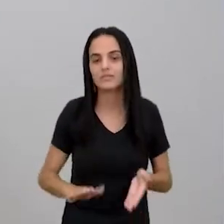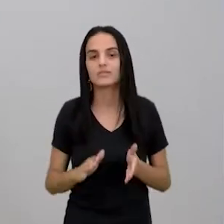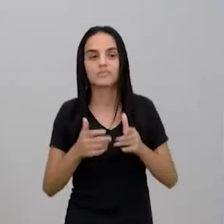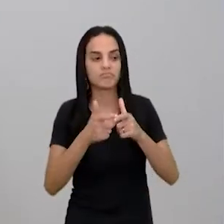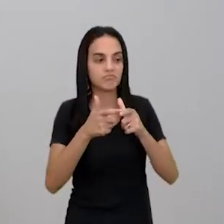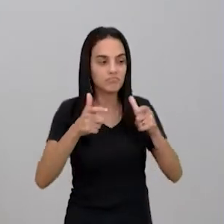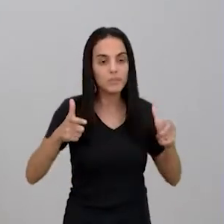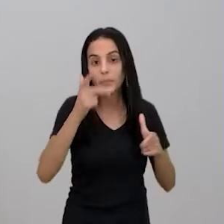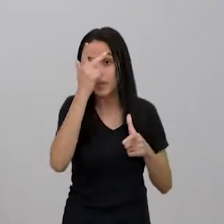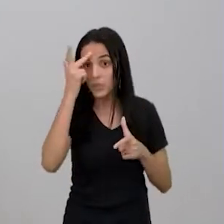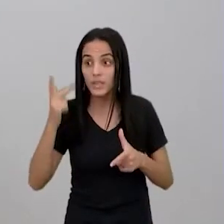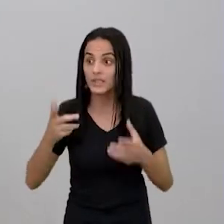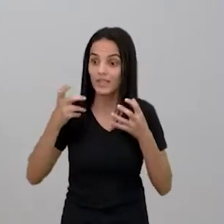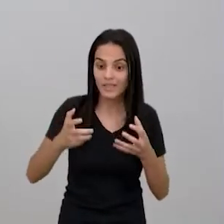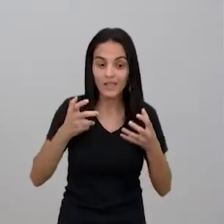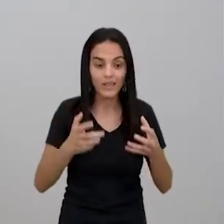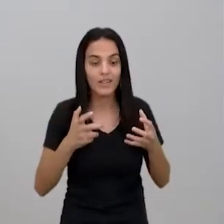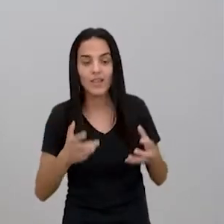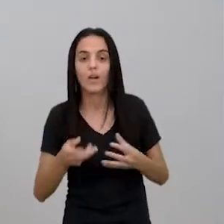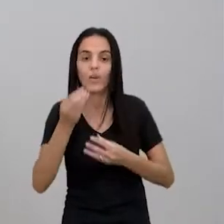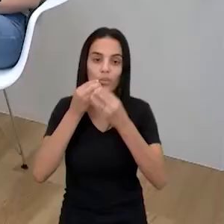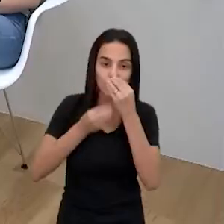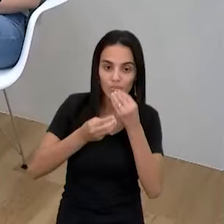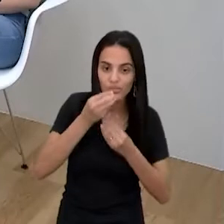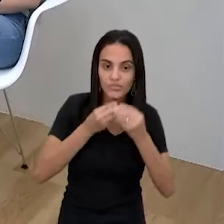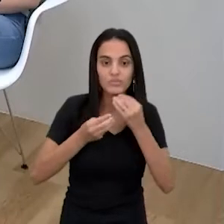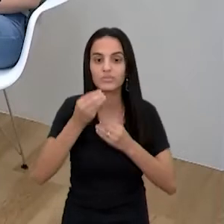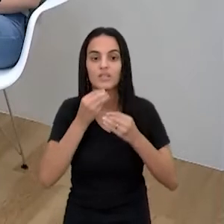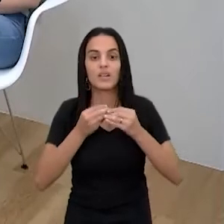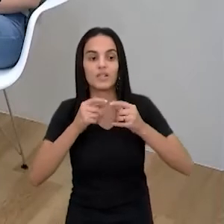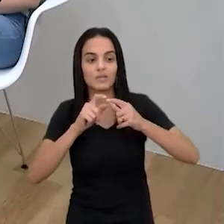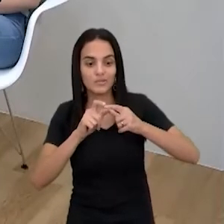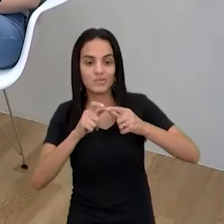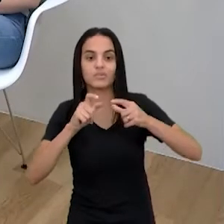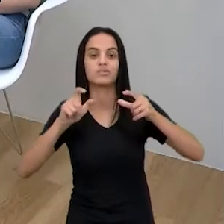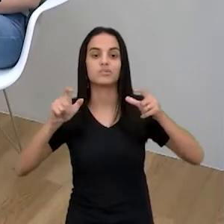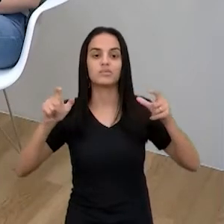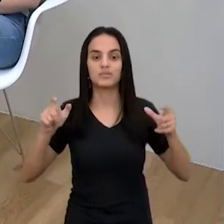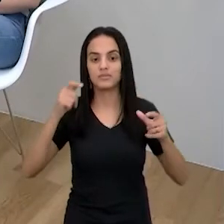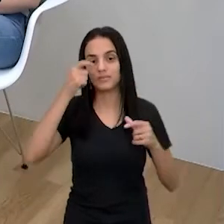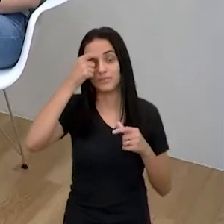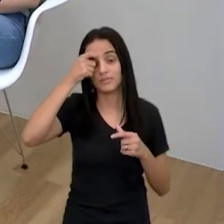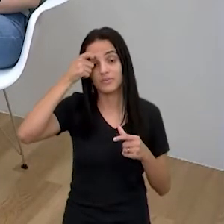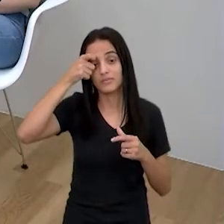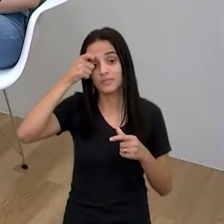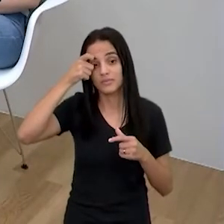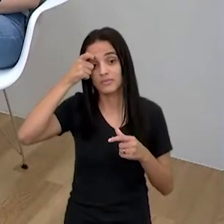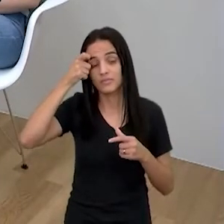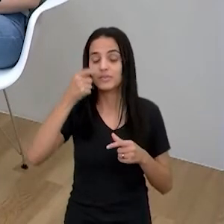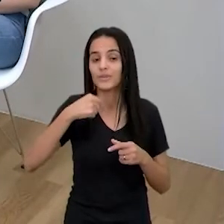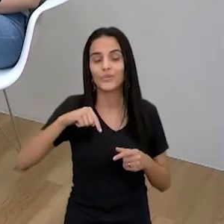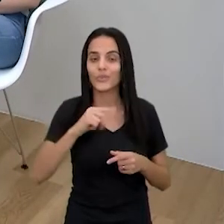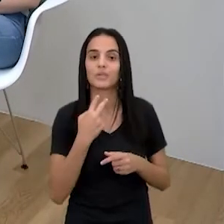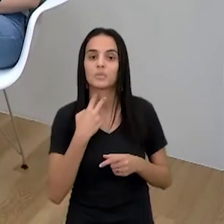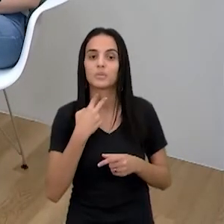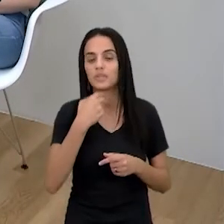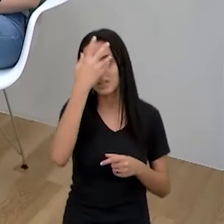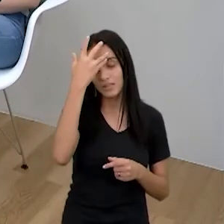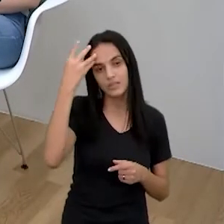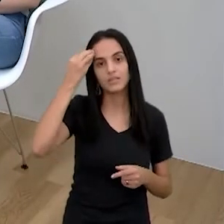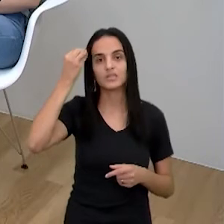Né? Vocês já me conhecem, eu sou a professora Priscila e o nosso aprofundamento é a cultura do solo, do campo à cidade,